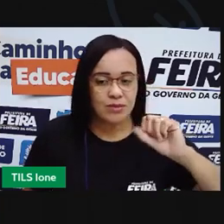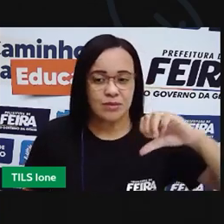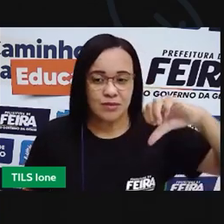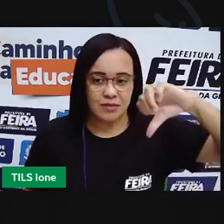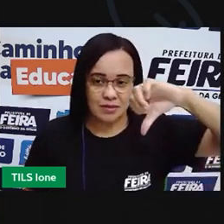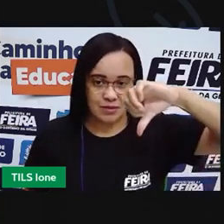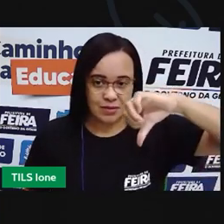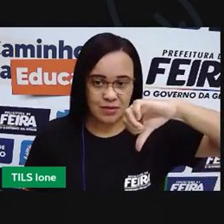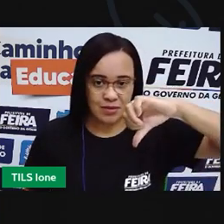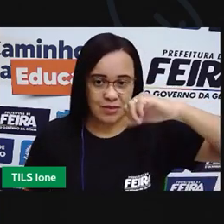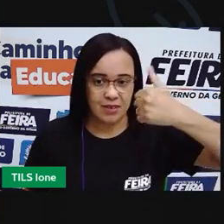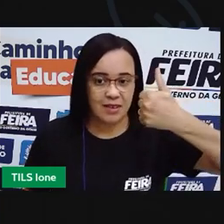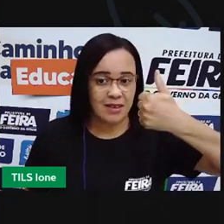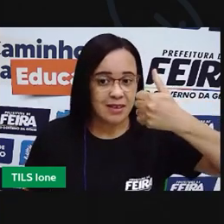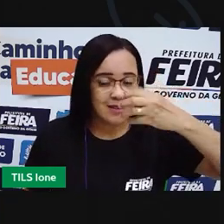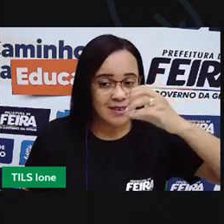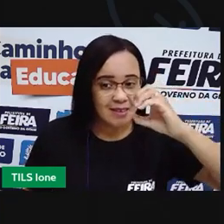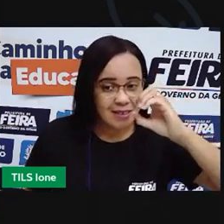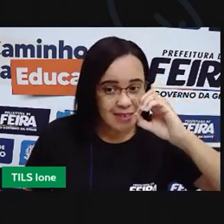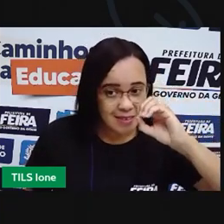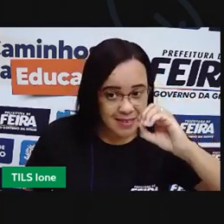8, 9,